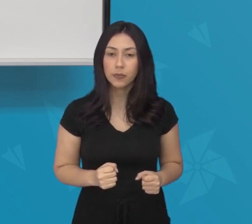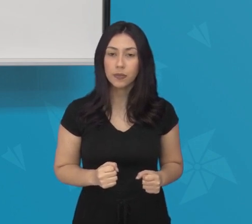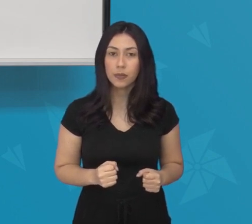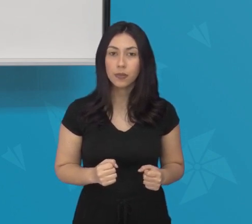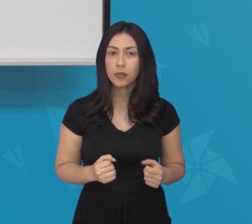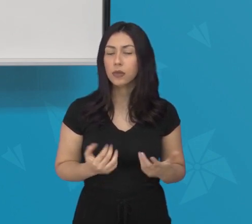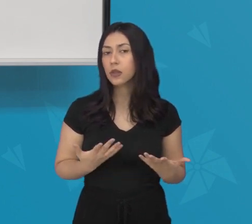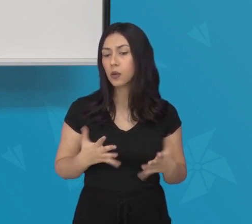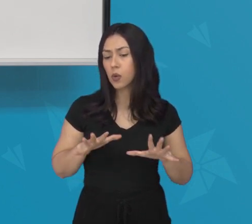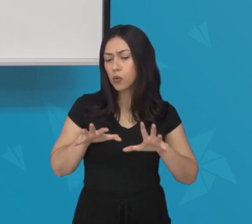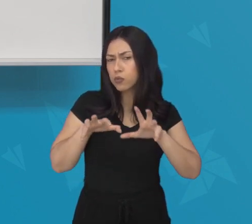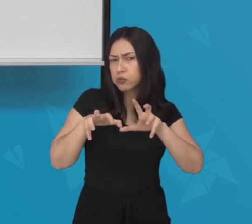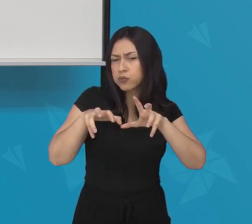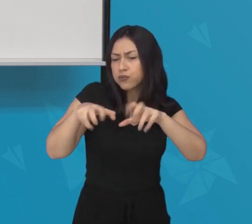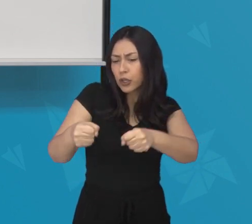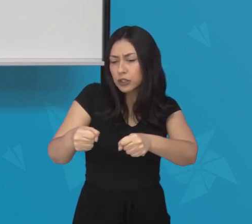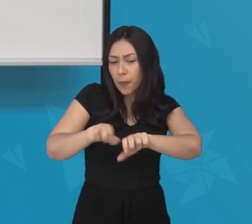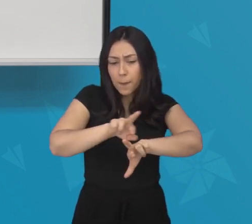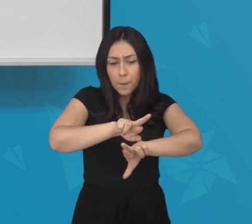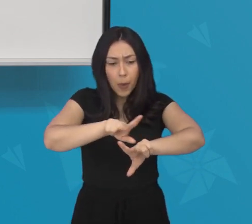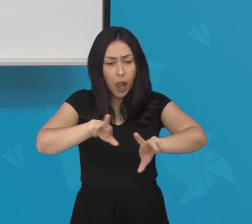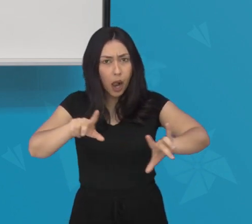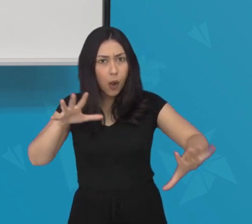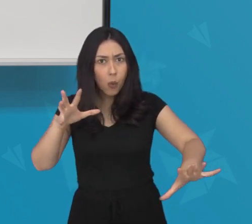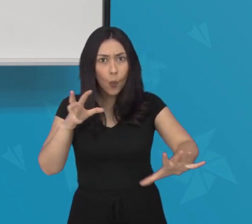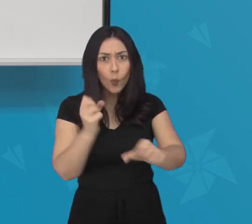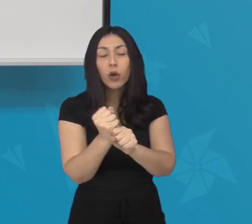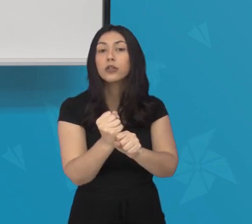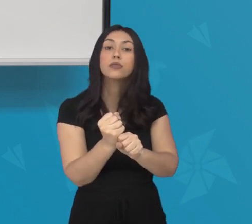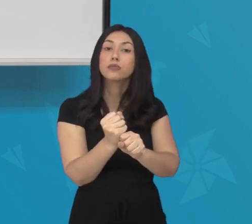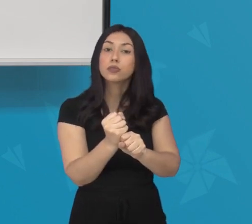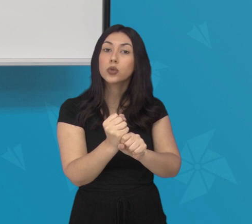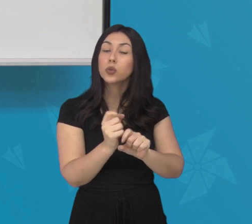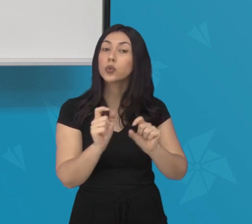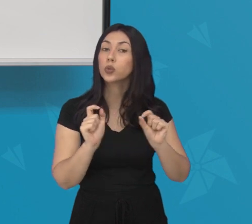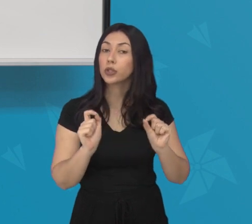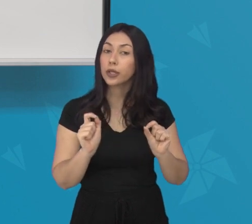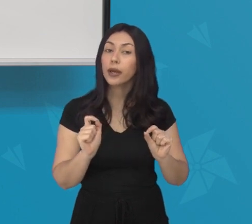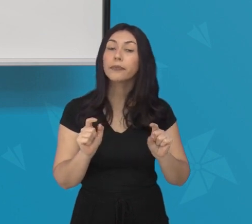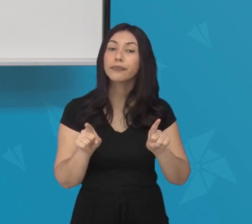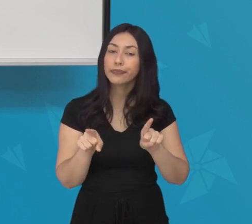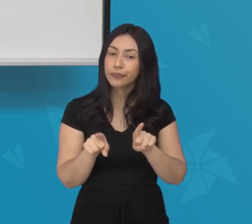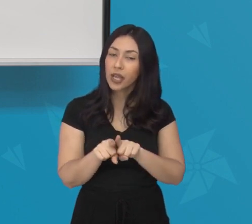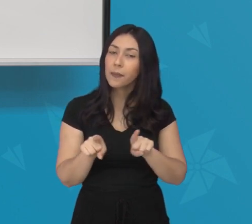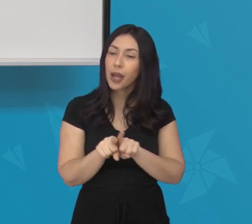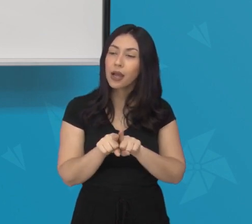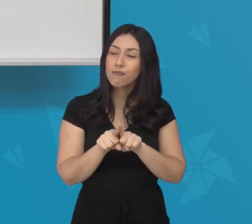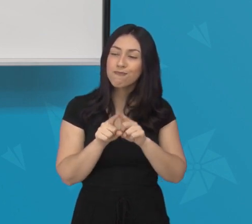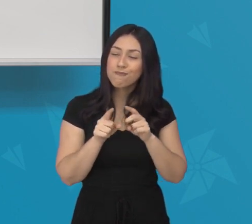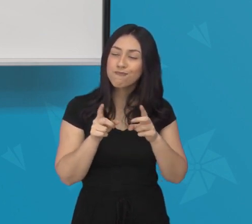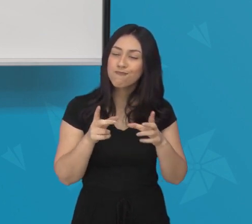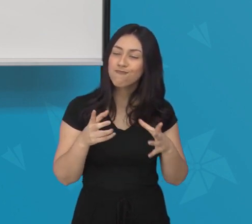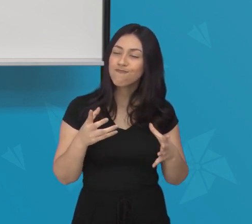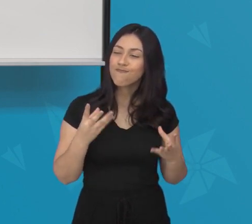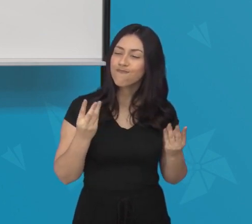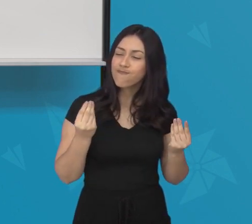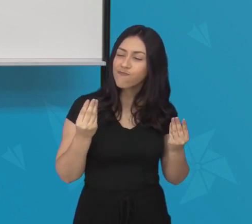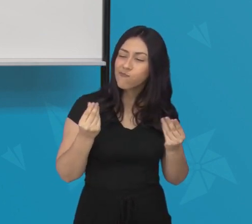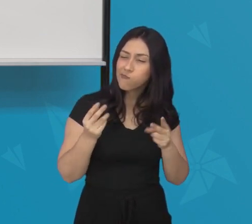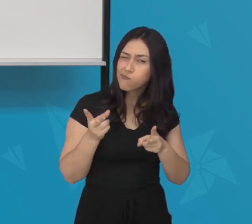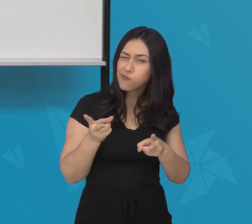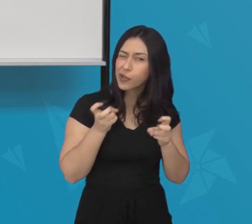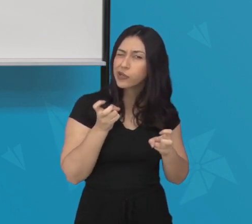Força resultante. O conceito de força resultante, ele também é intuitivo, mas raramente a gente para pensar sobre